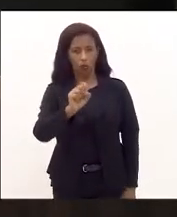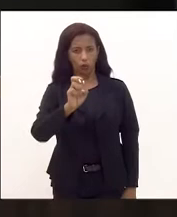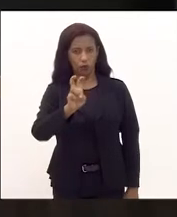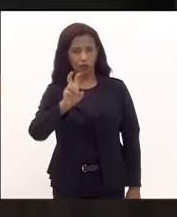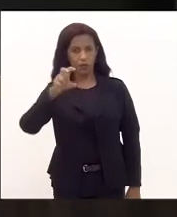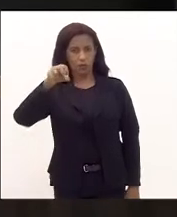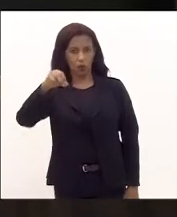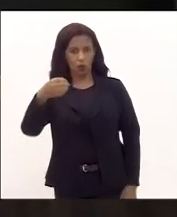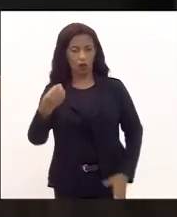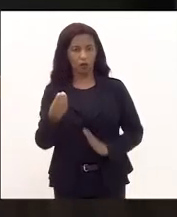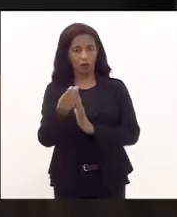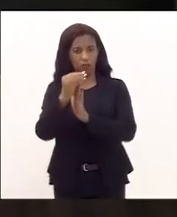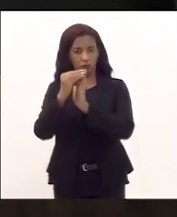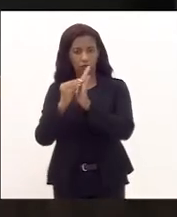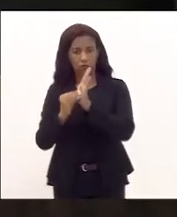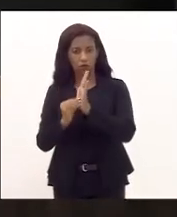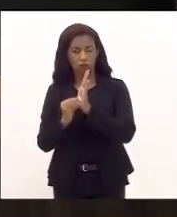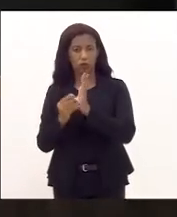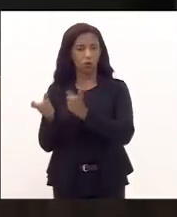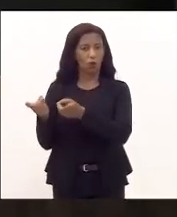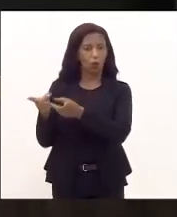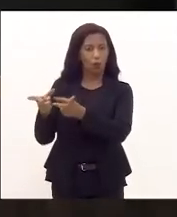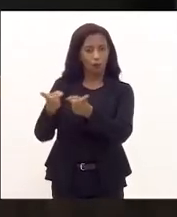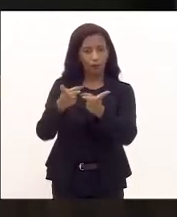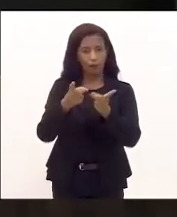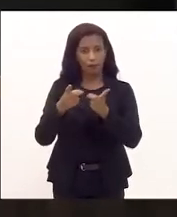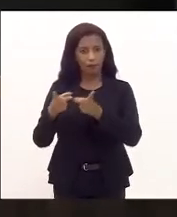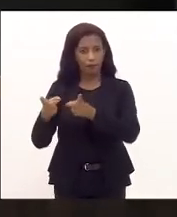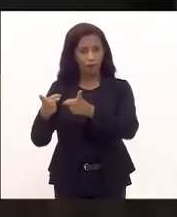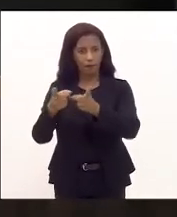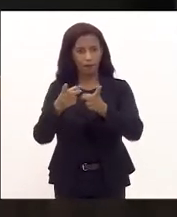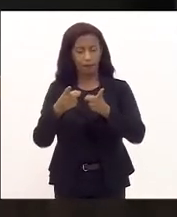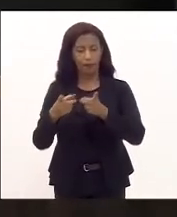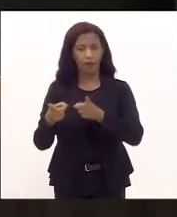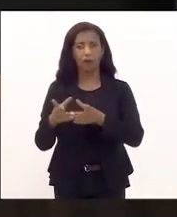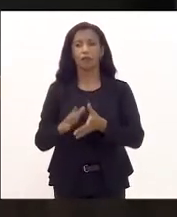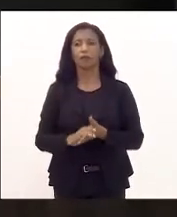que cria o Cadastro Estadual de Comércio,